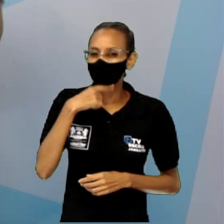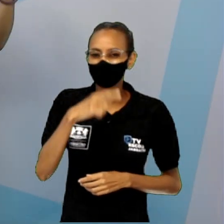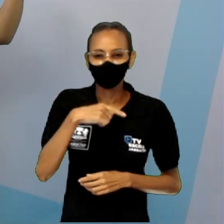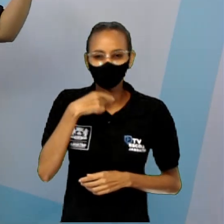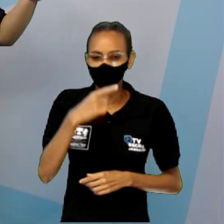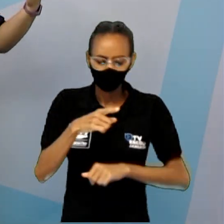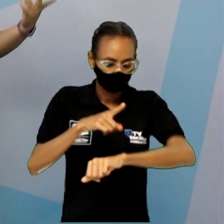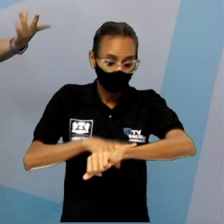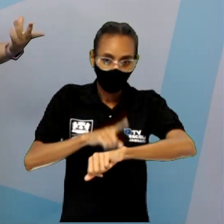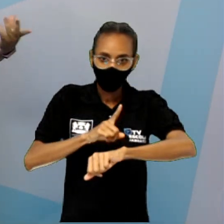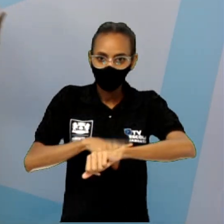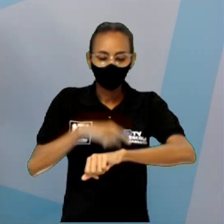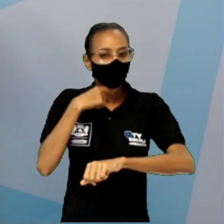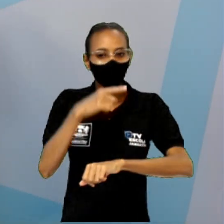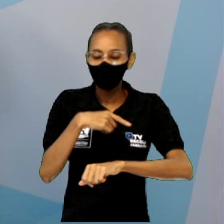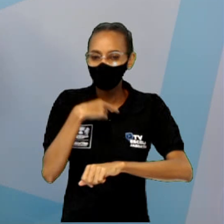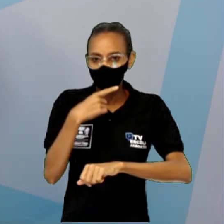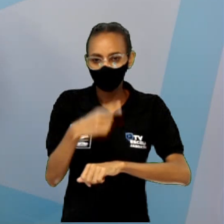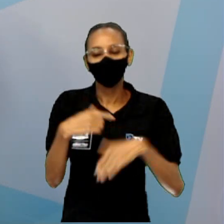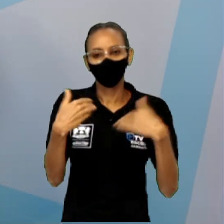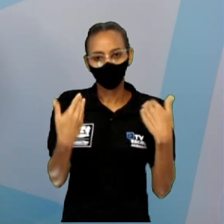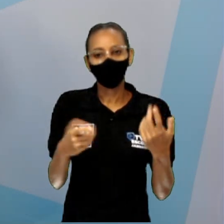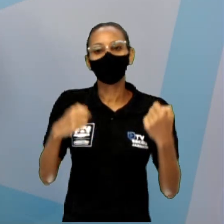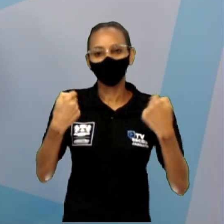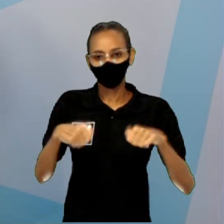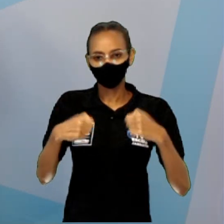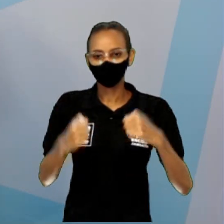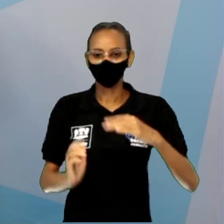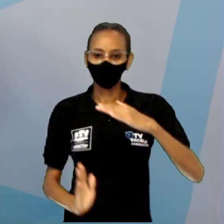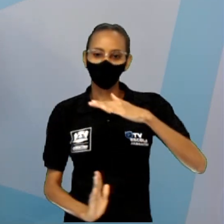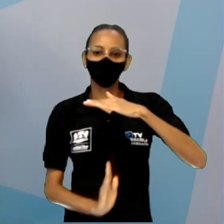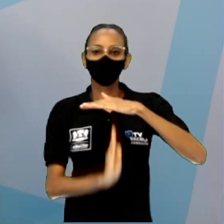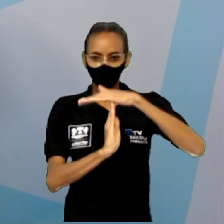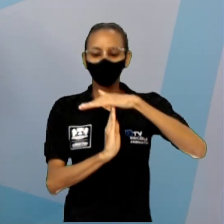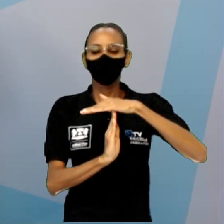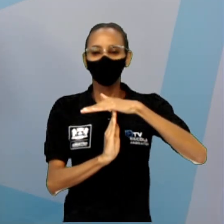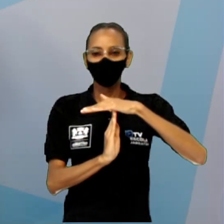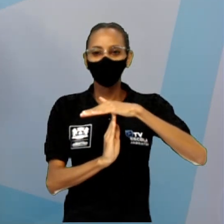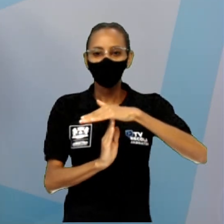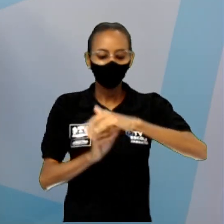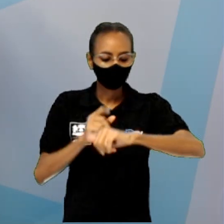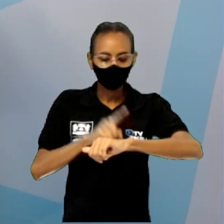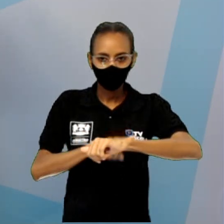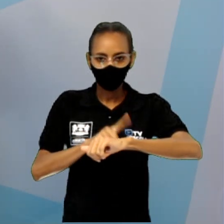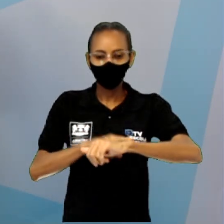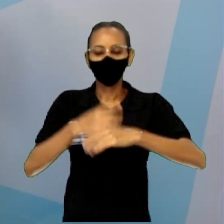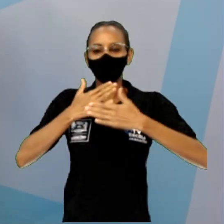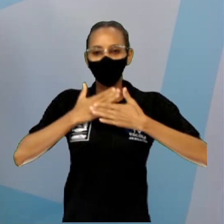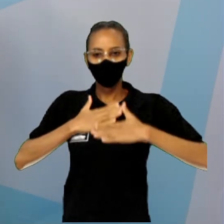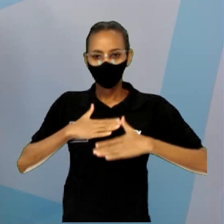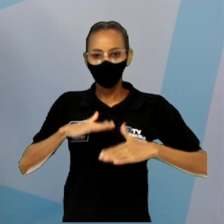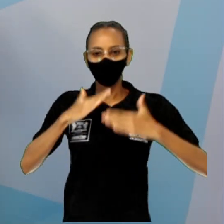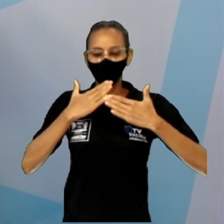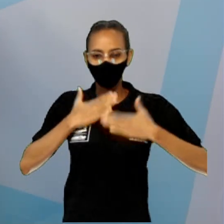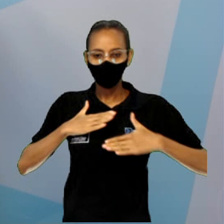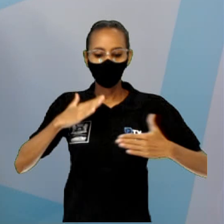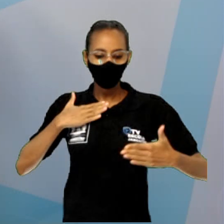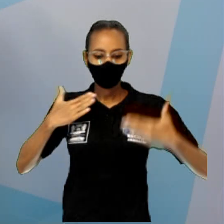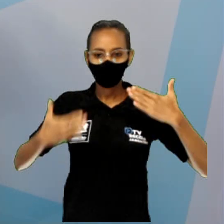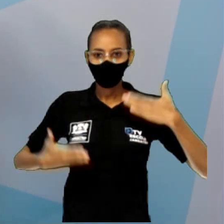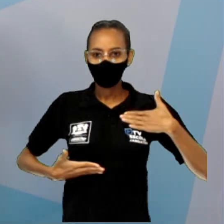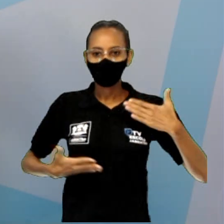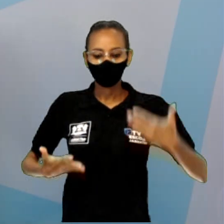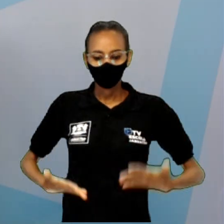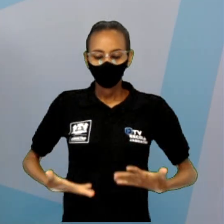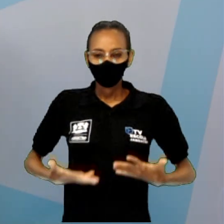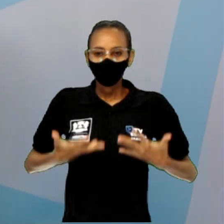por muito tempo. Então, por isso que eu preciso ter esse intervalo para o corpo recuperar e a gente